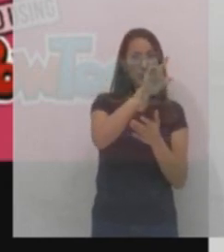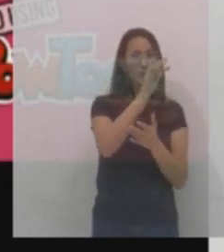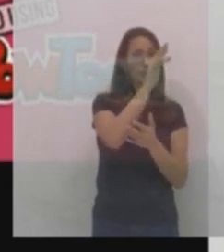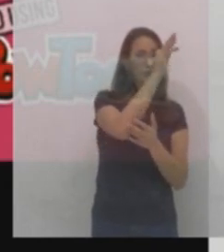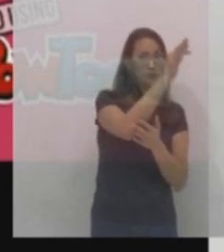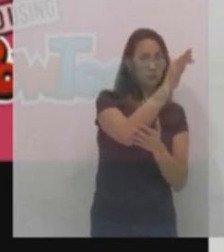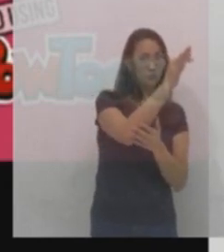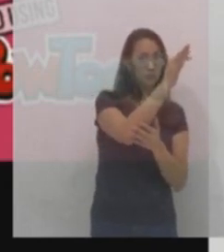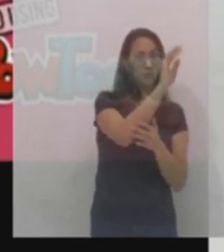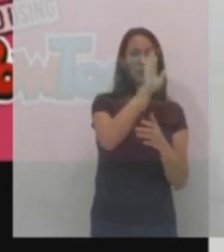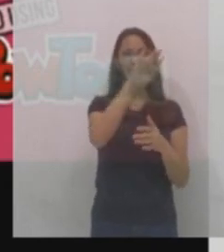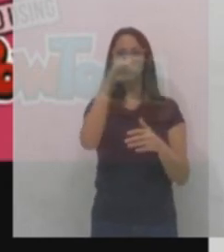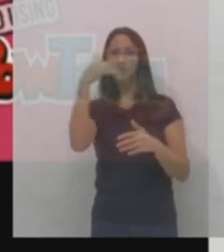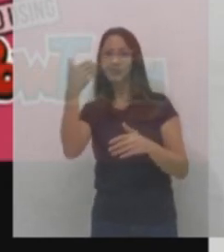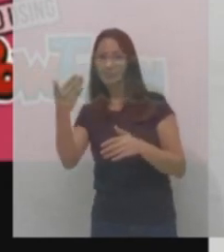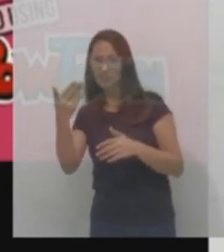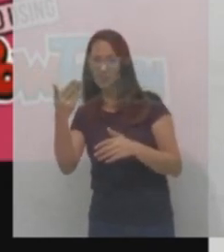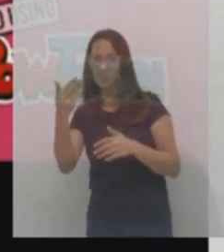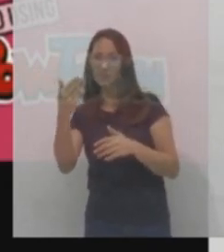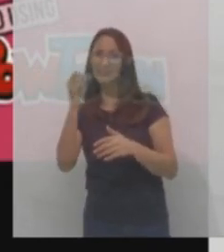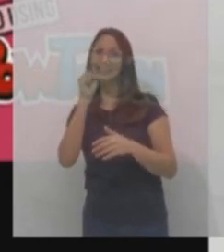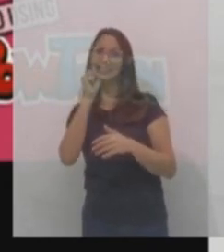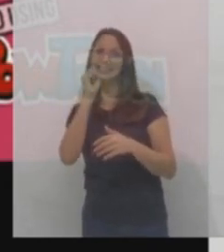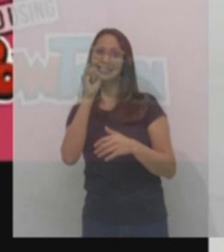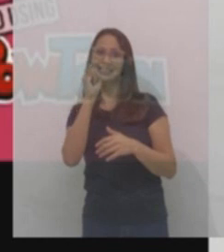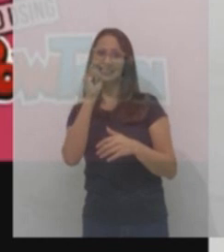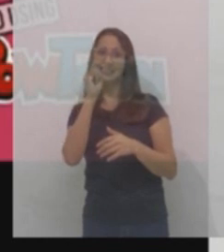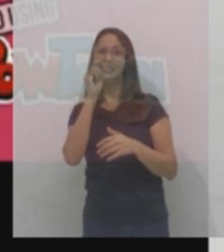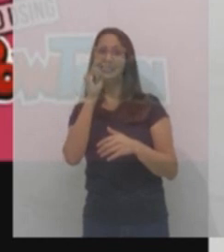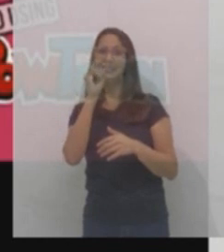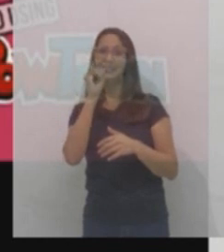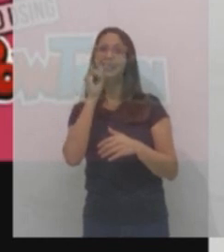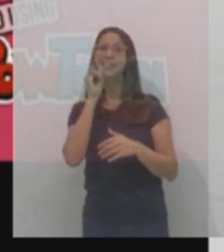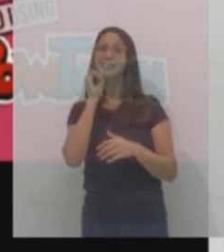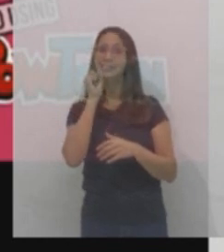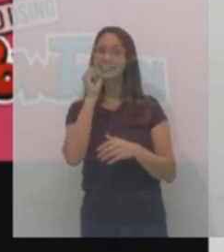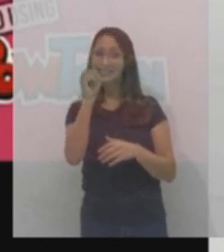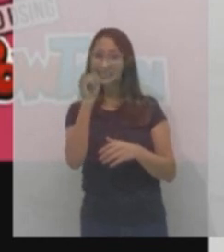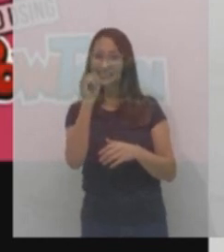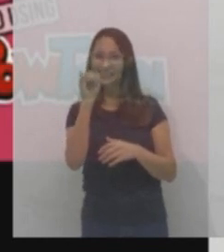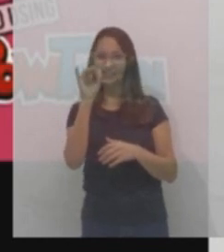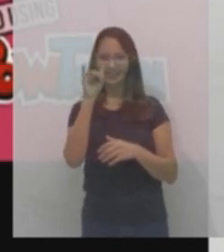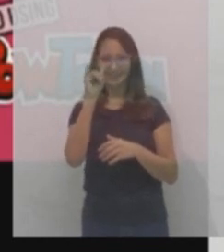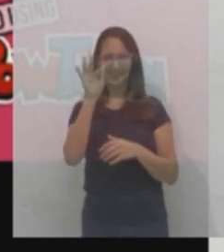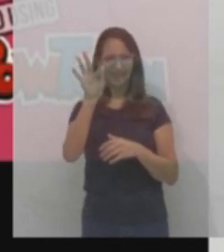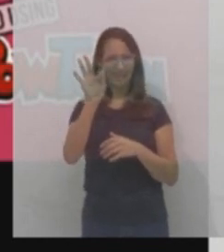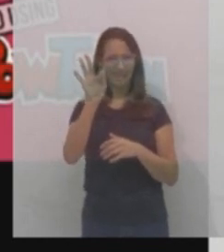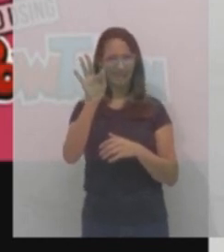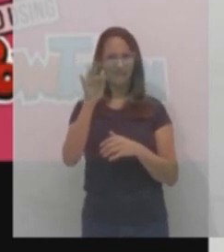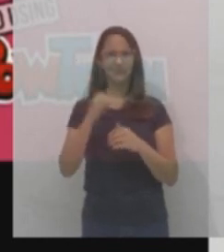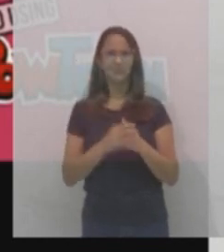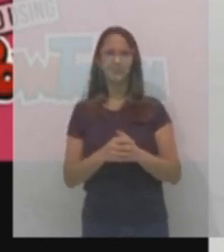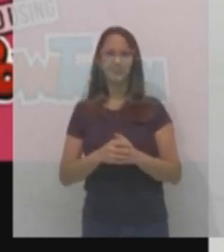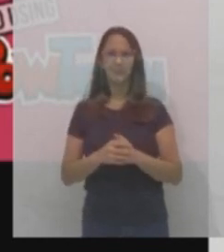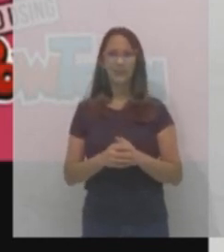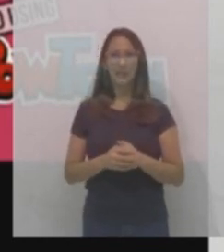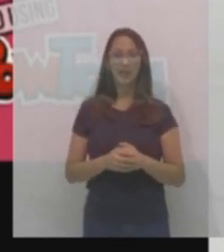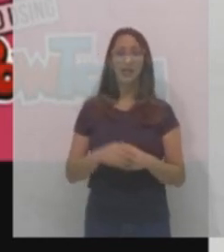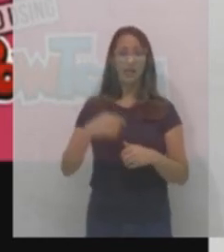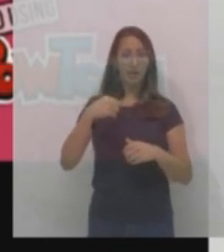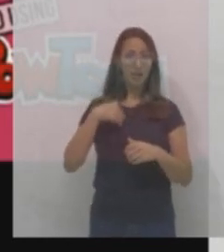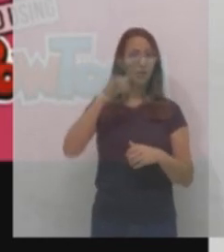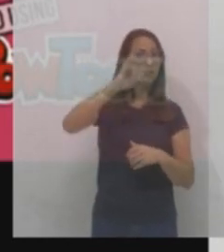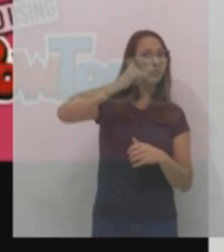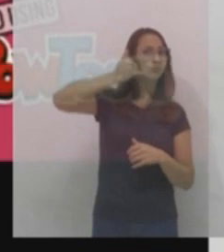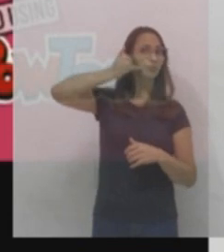depois a condição. I will answer the phone if it rings. Eu vou atender o telefone se ele tocar. Percebam?